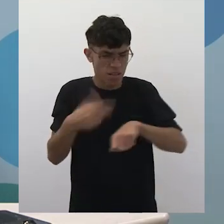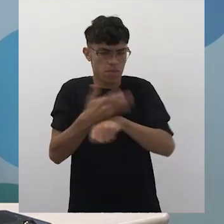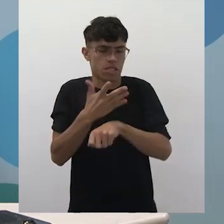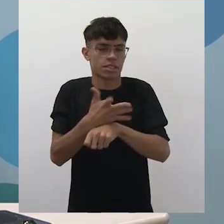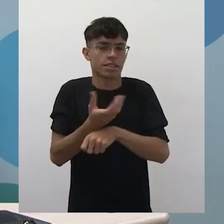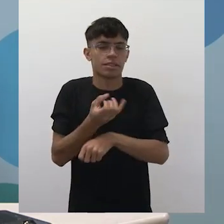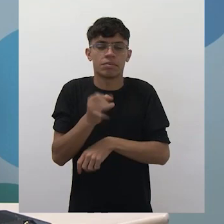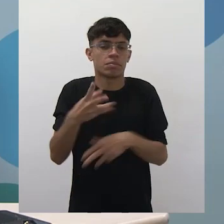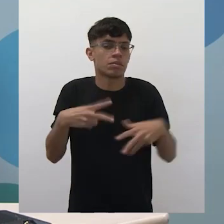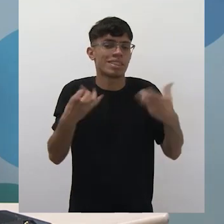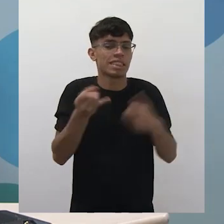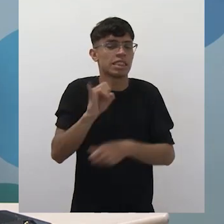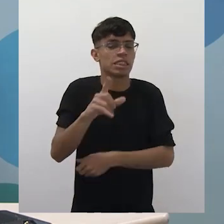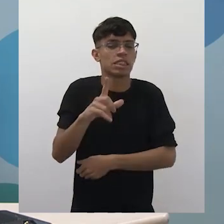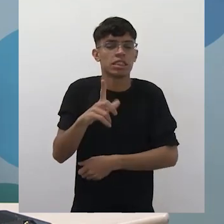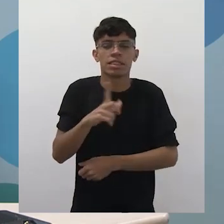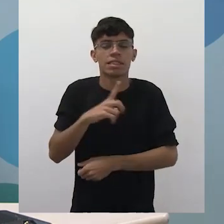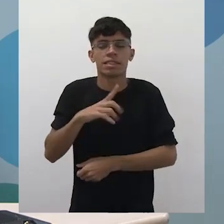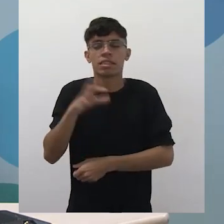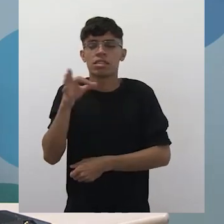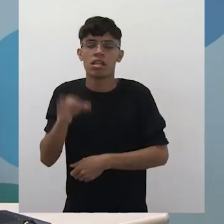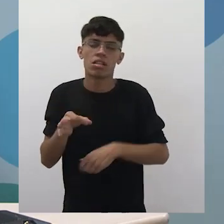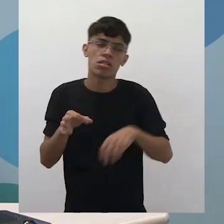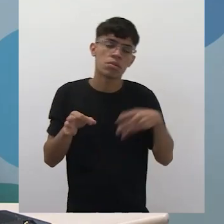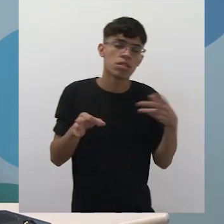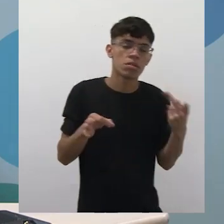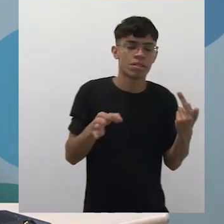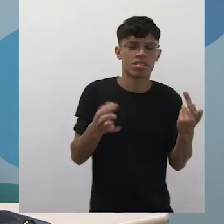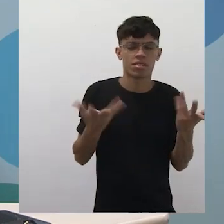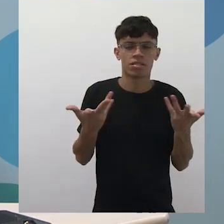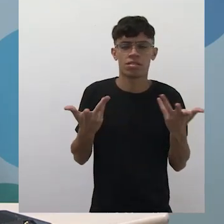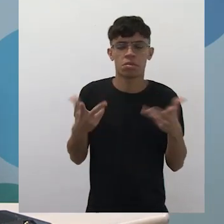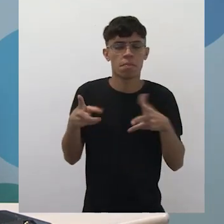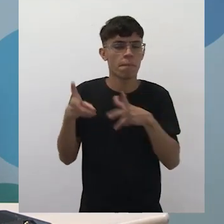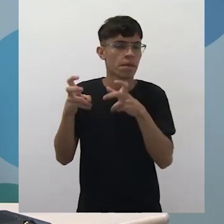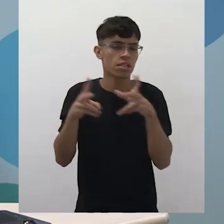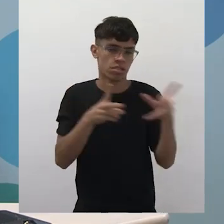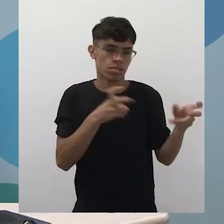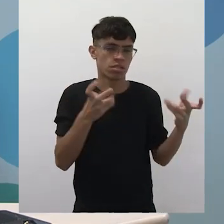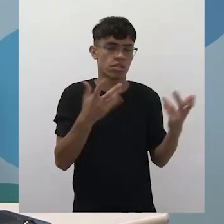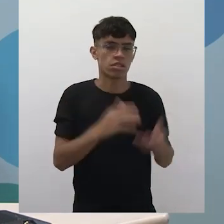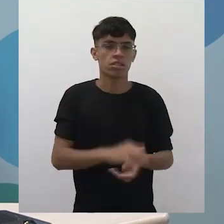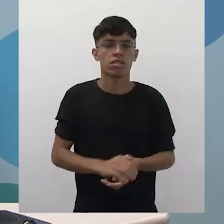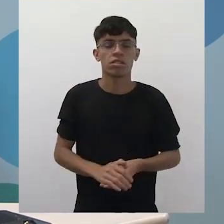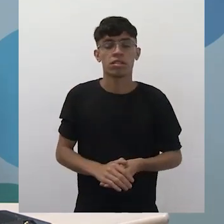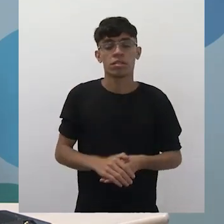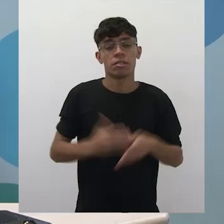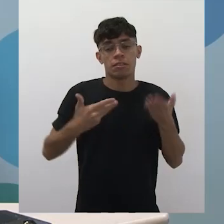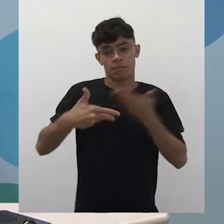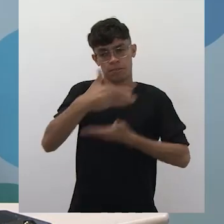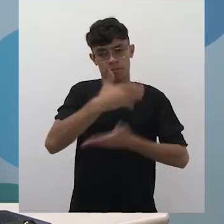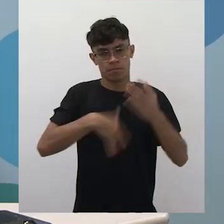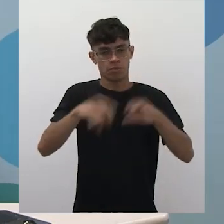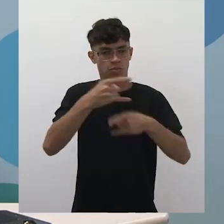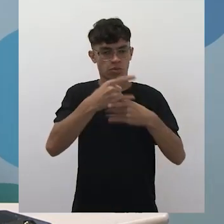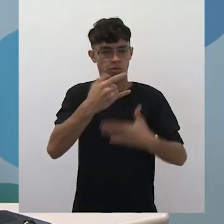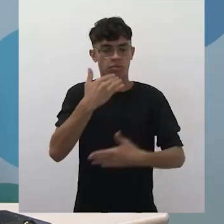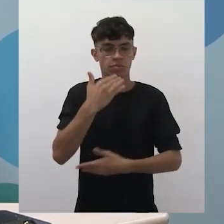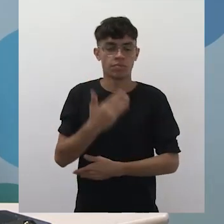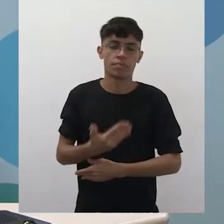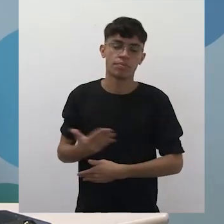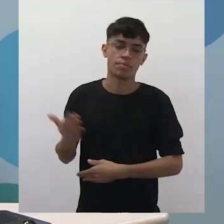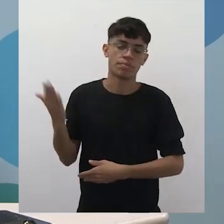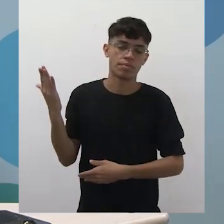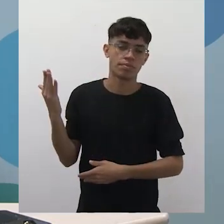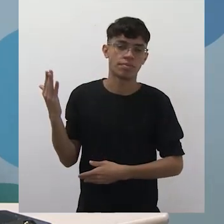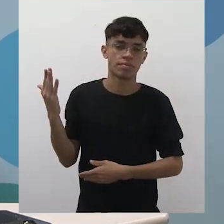tendo um momento propício, ou seja, uma eficiência e eficácia nessa perspectiva. Nós vamos para mais uma interação com vocês. Vou